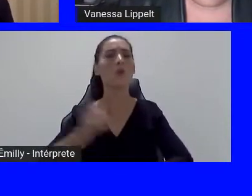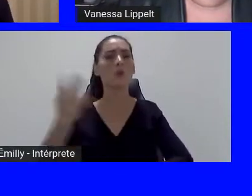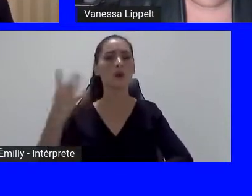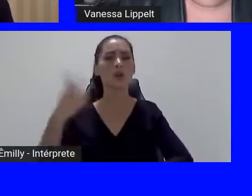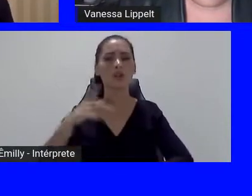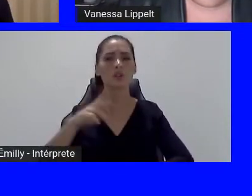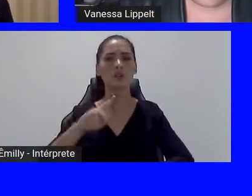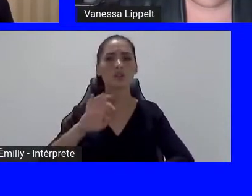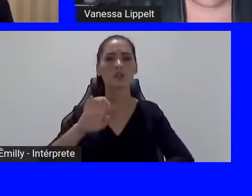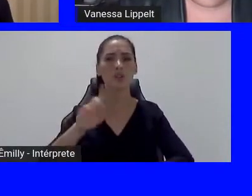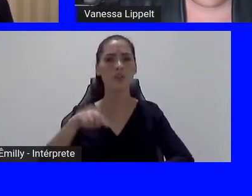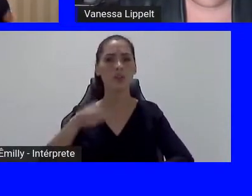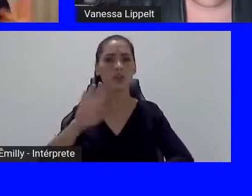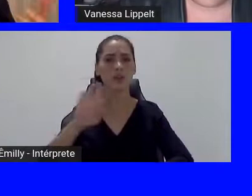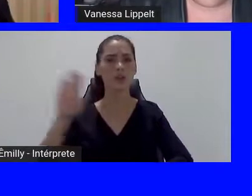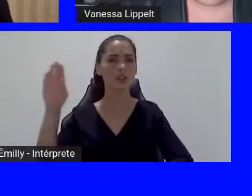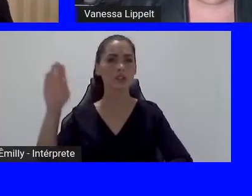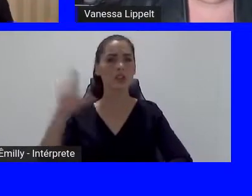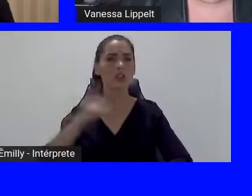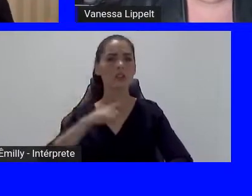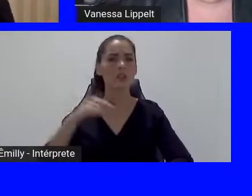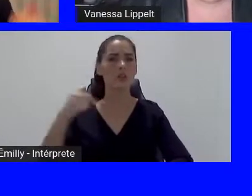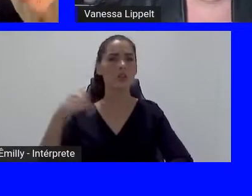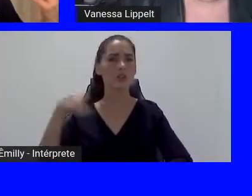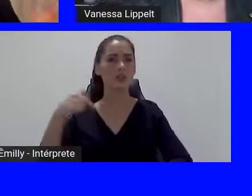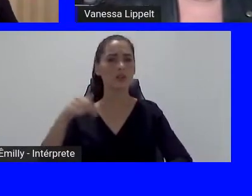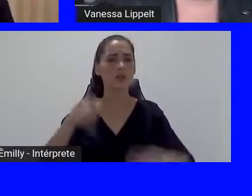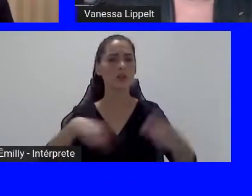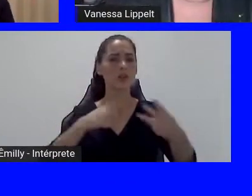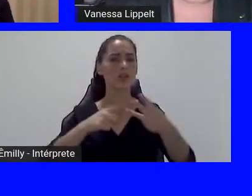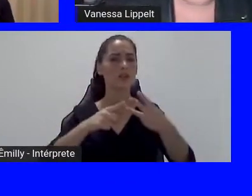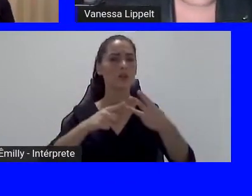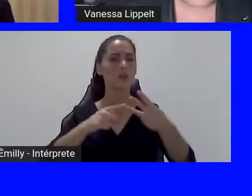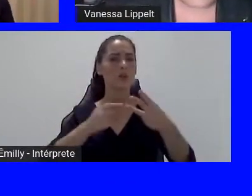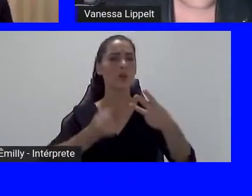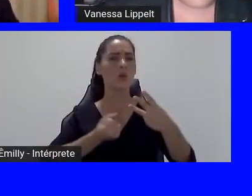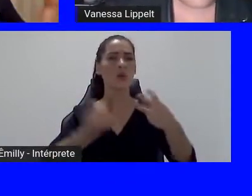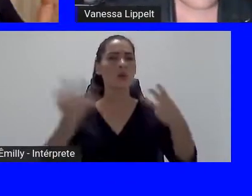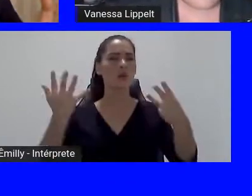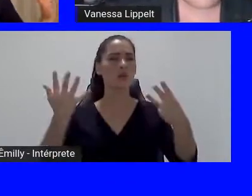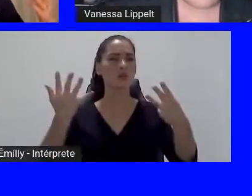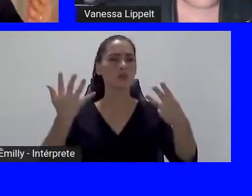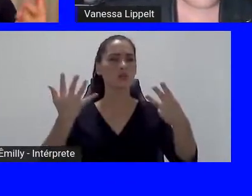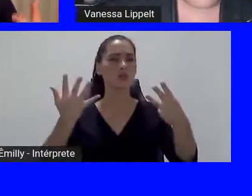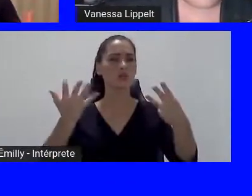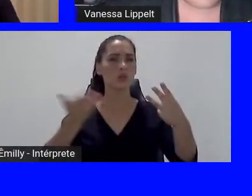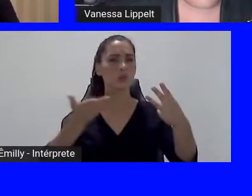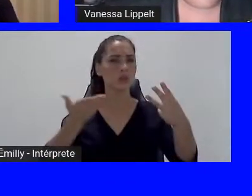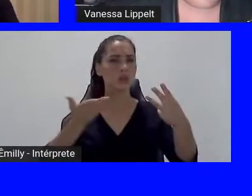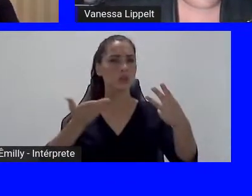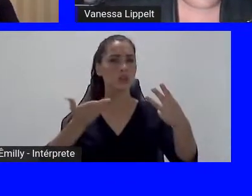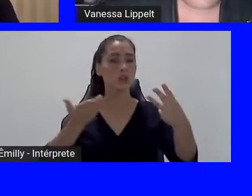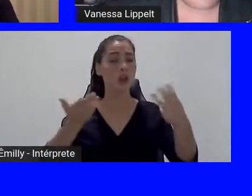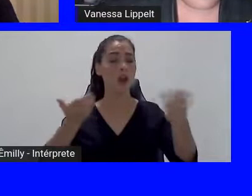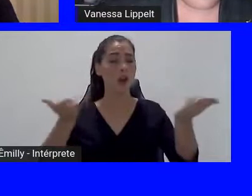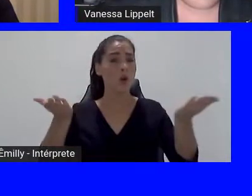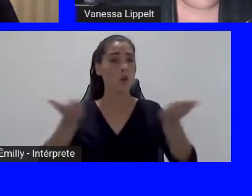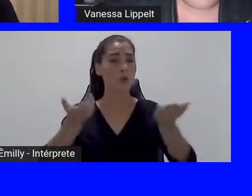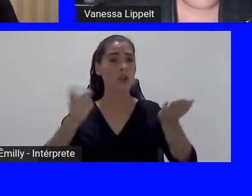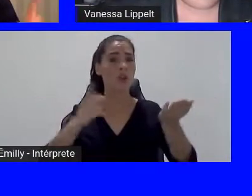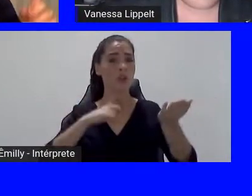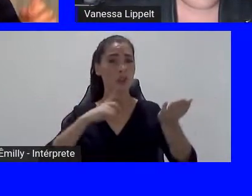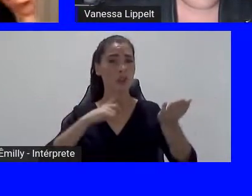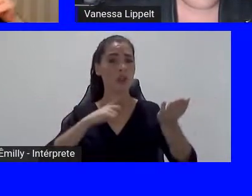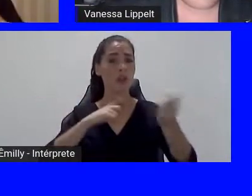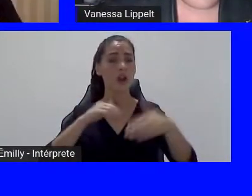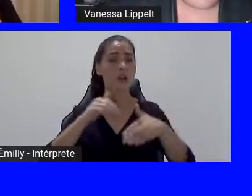em novembro da terceira via, que vocês chamam de terceira via? Quantos pré-candidatos nós temos hoje? Já está havendo um afunilamento natural.